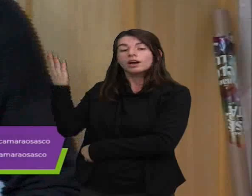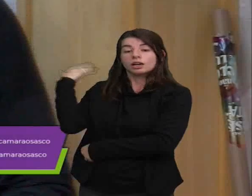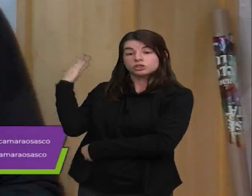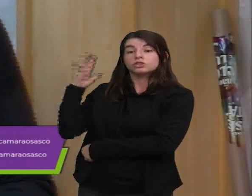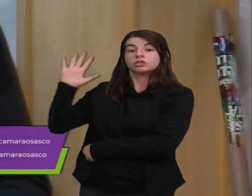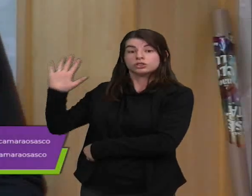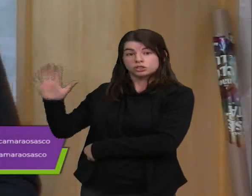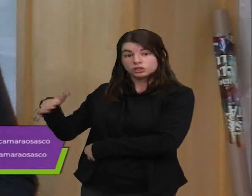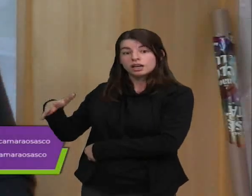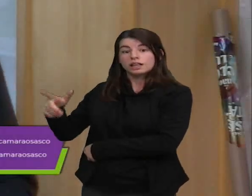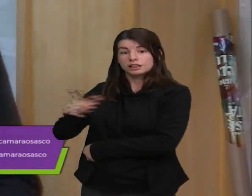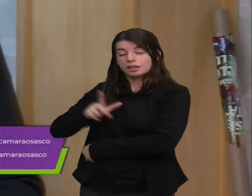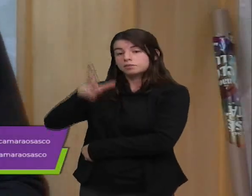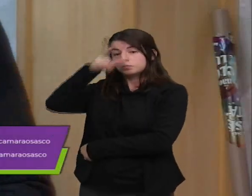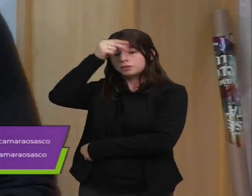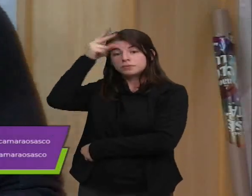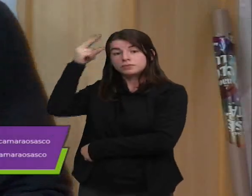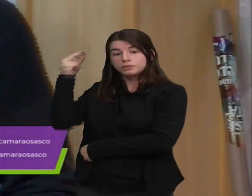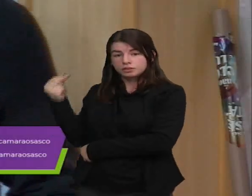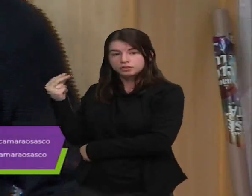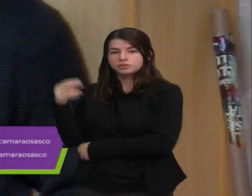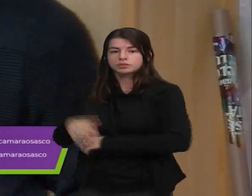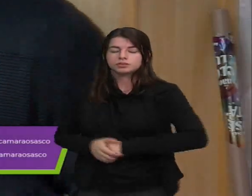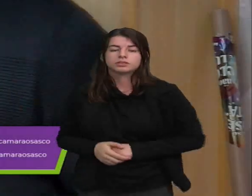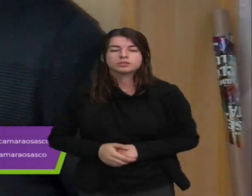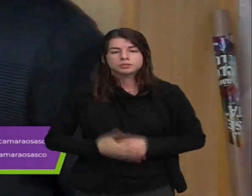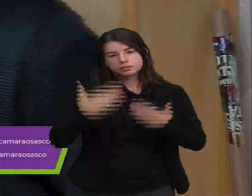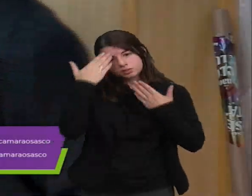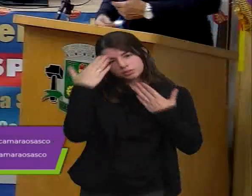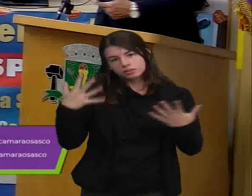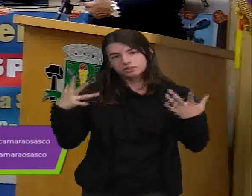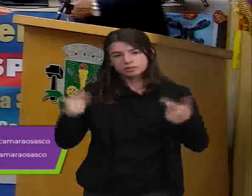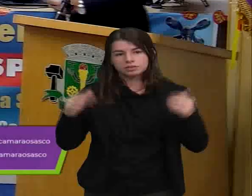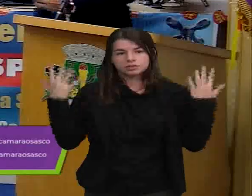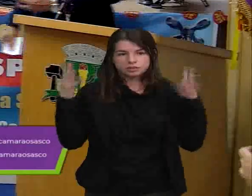desenvolveu um trabalho muito grande com relação a isso muito obrigado